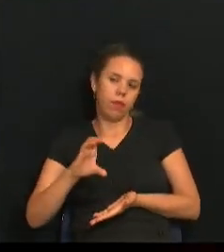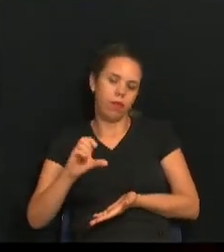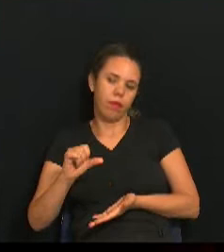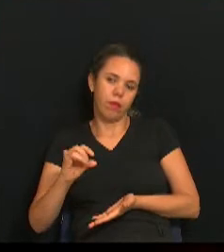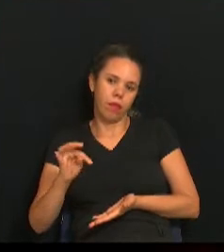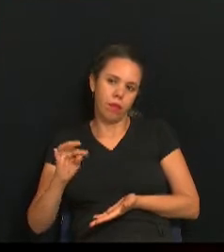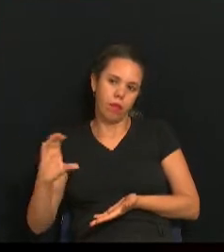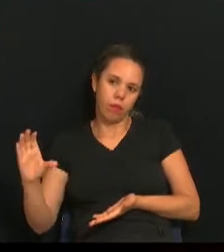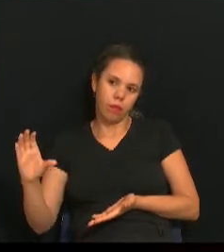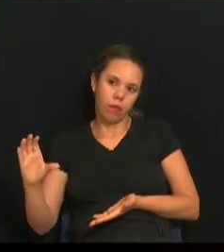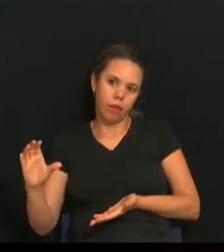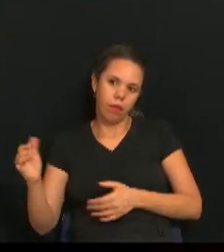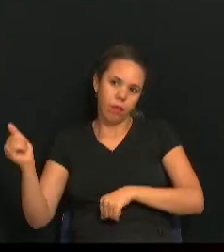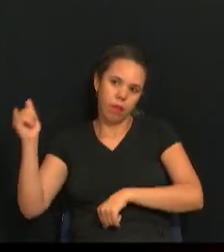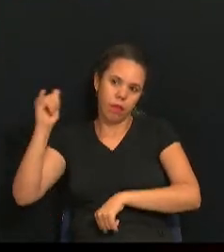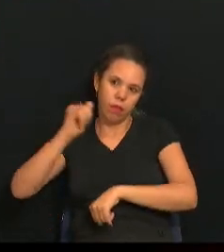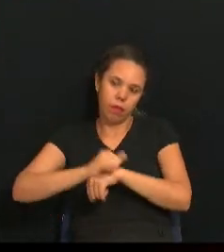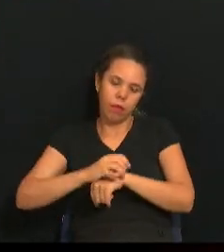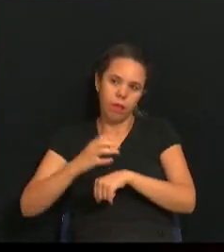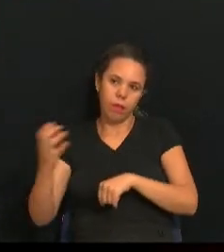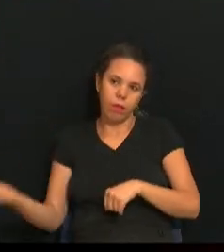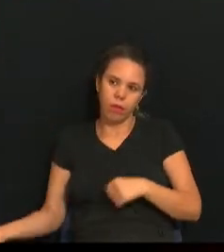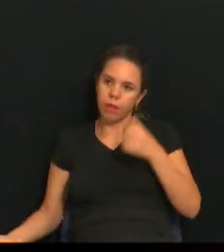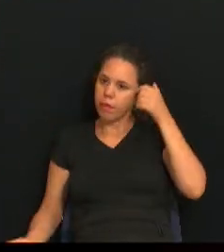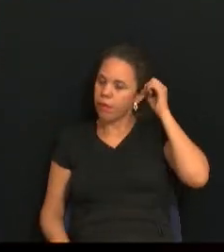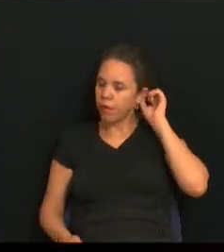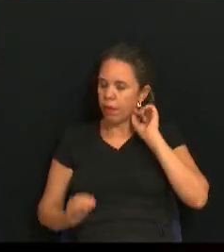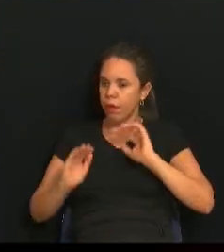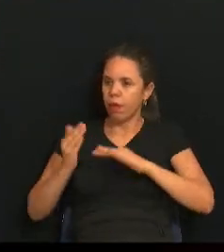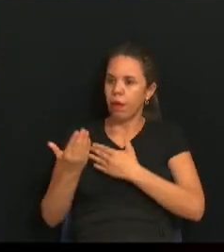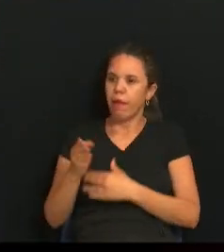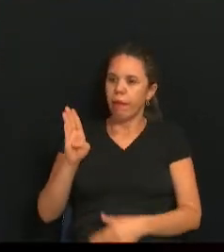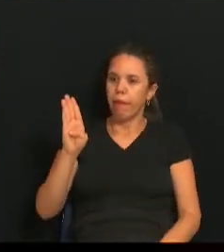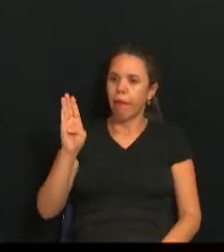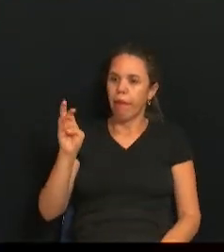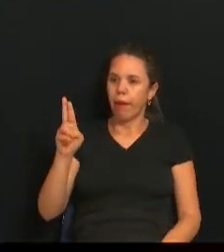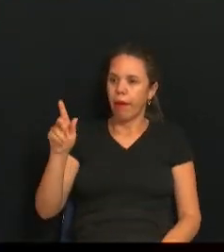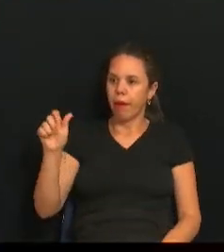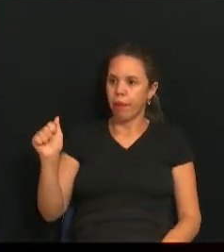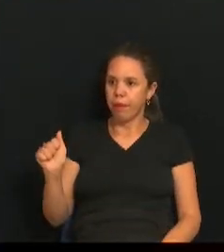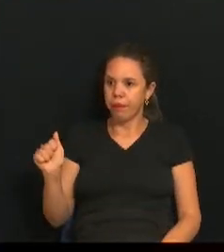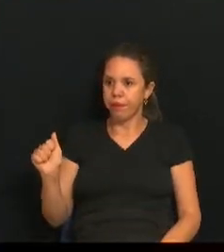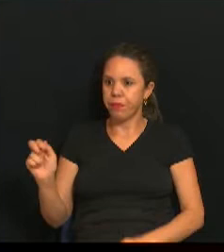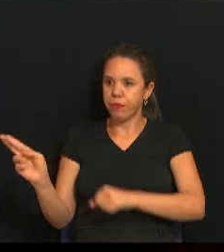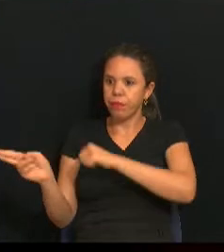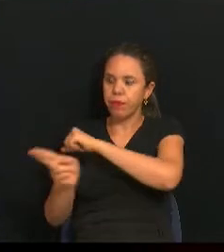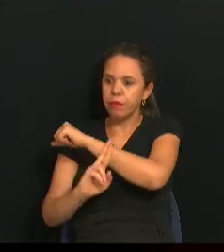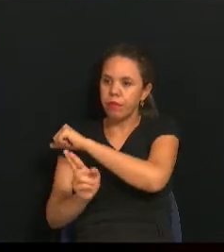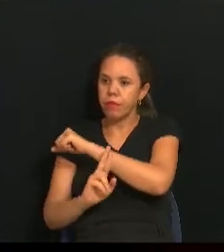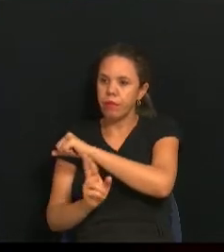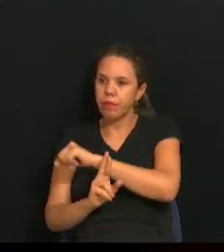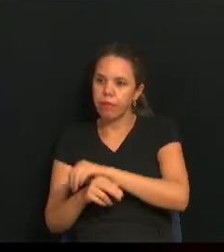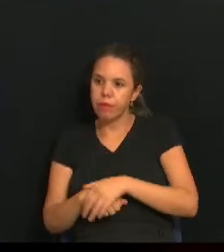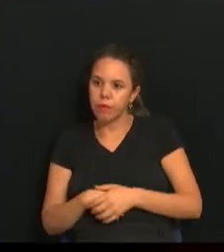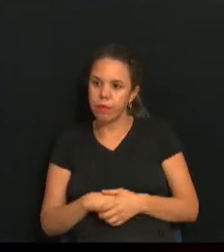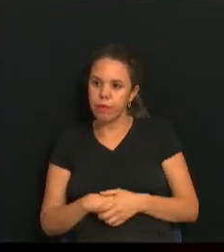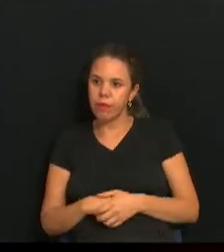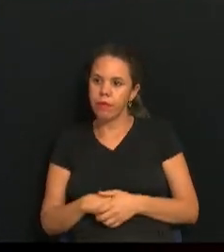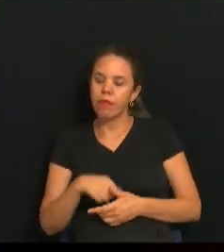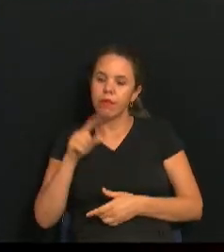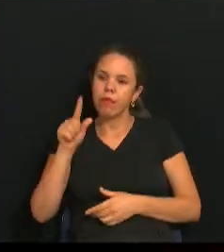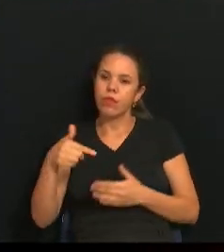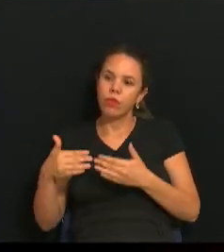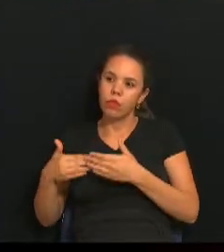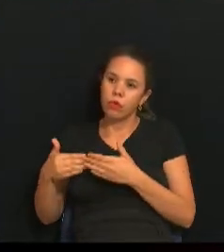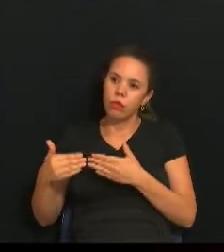região de Viracopos, a região do Parque Santa Bárbara, os eixos das rodovias. Mas é claro que isso, ao longo aí do